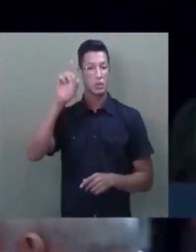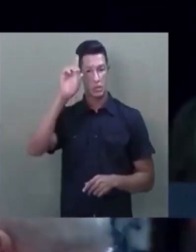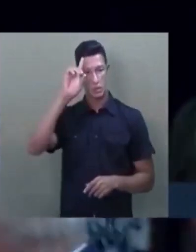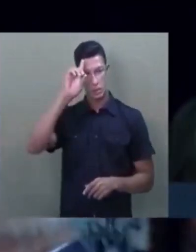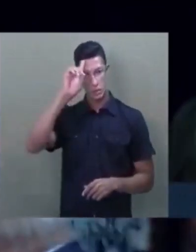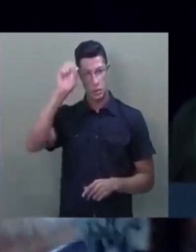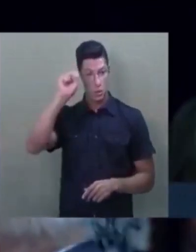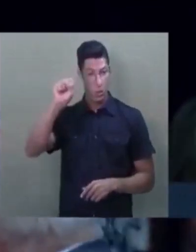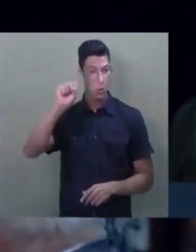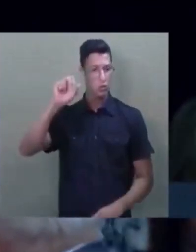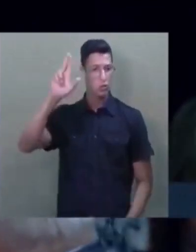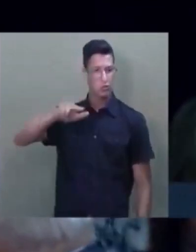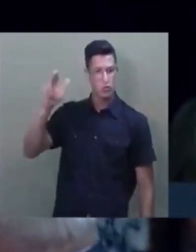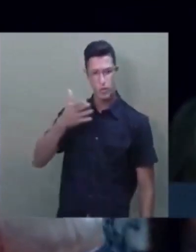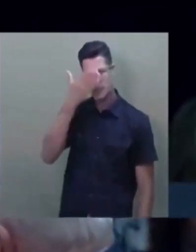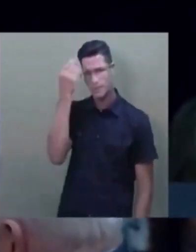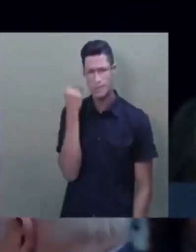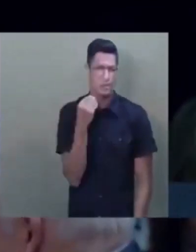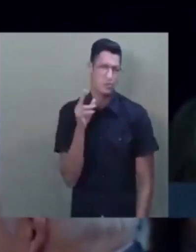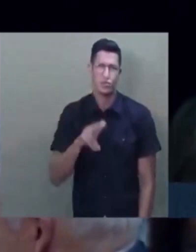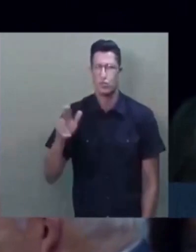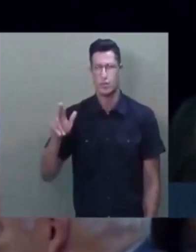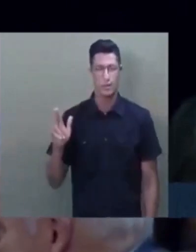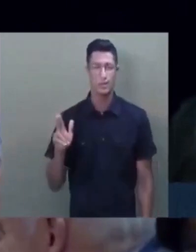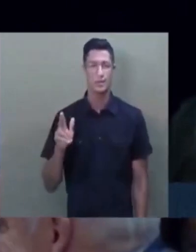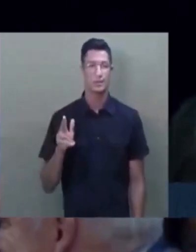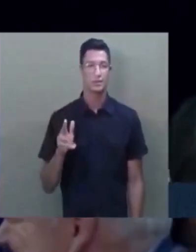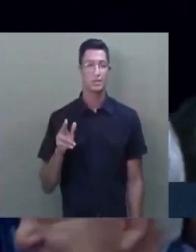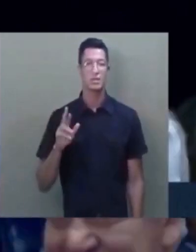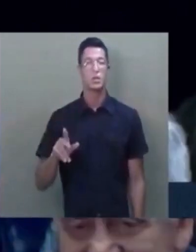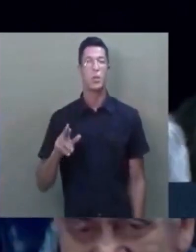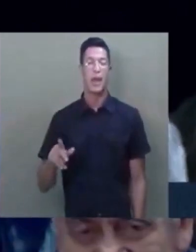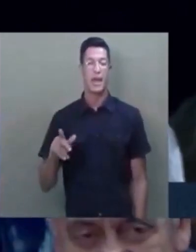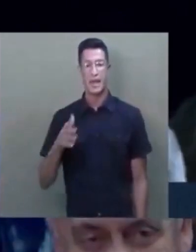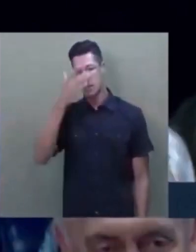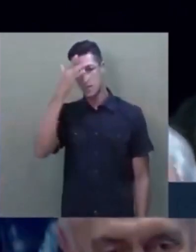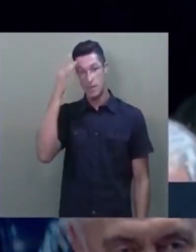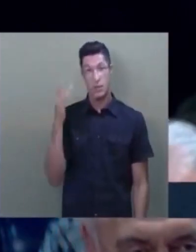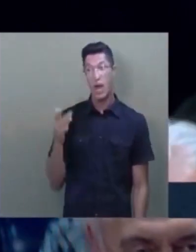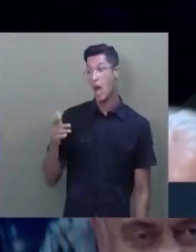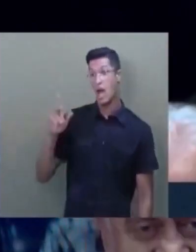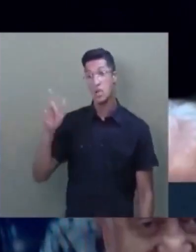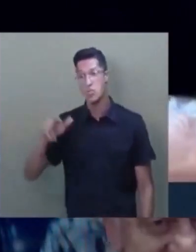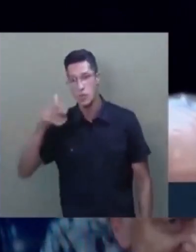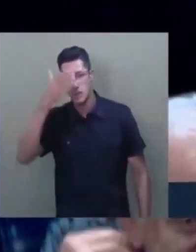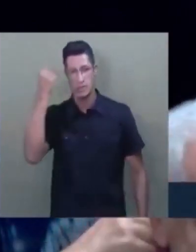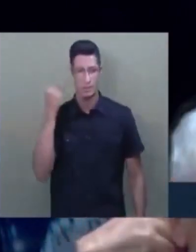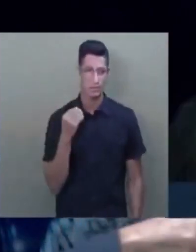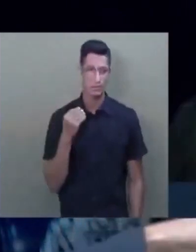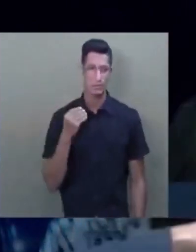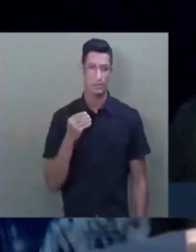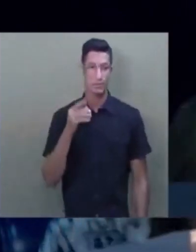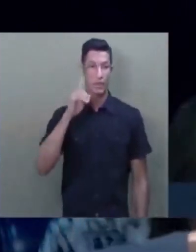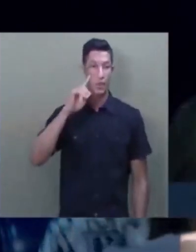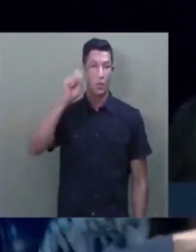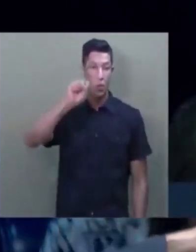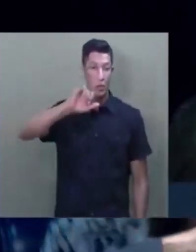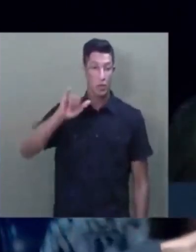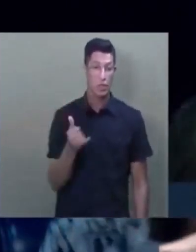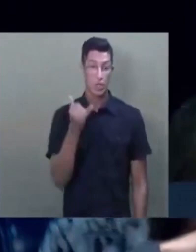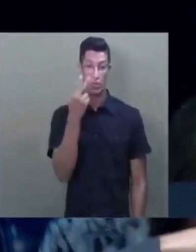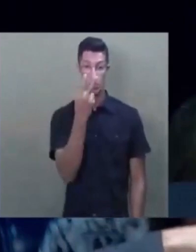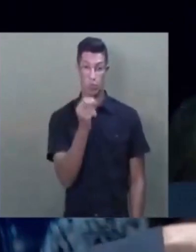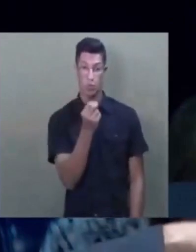é uma data para não ser esquecida, senhor presidente. Não é aquelas datas que as pessoas não vão esquecer. Dia 8 de janeiro de